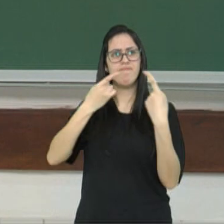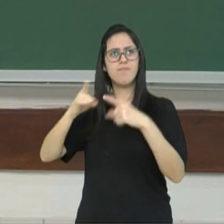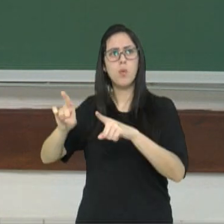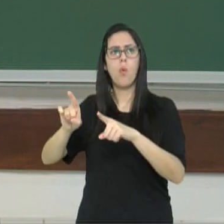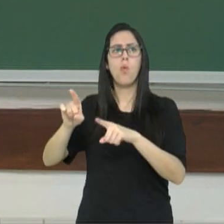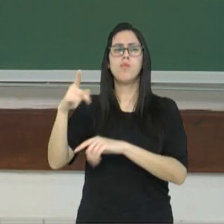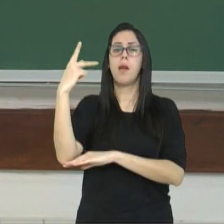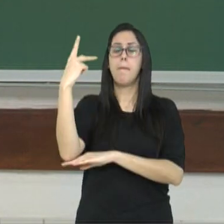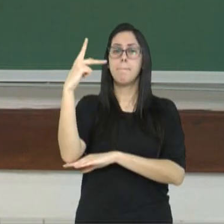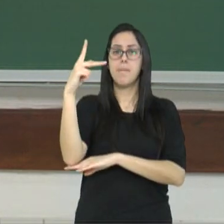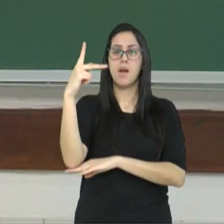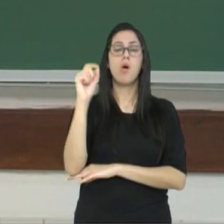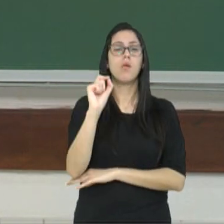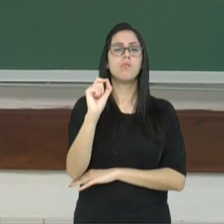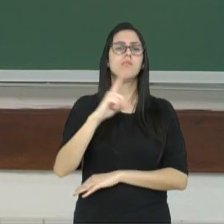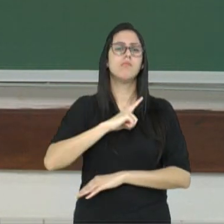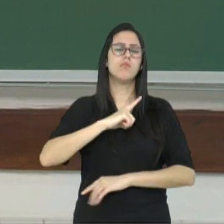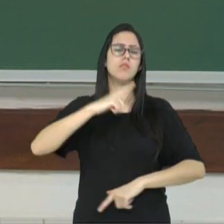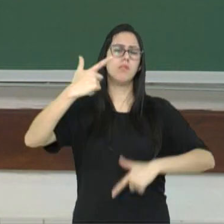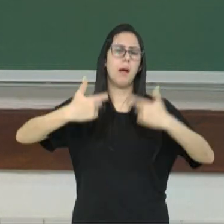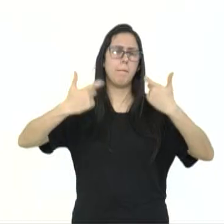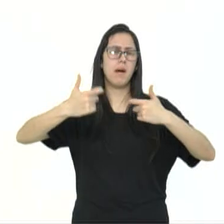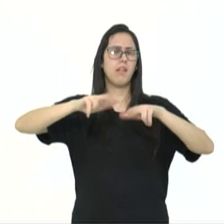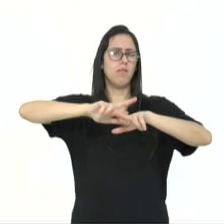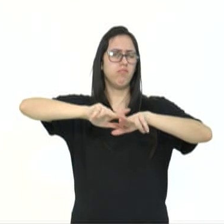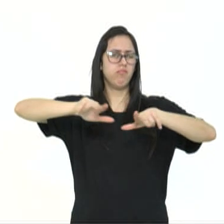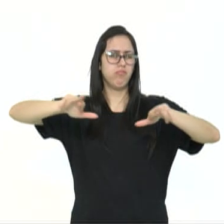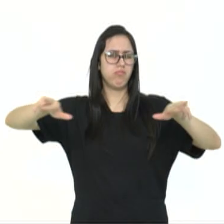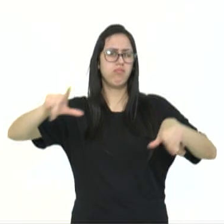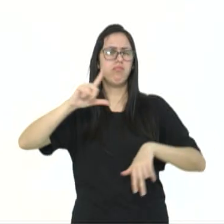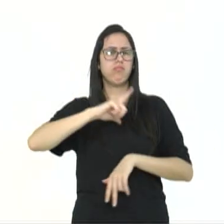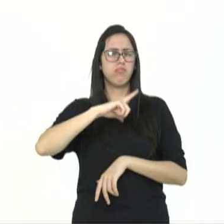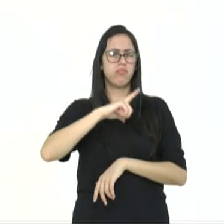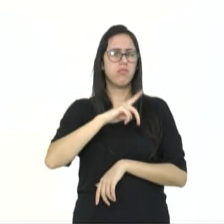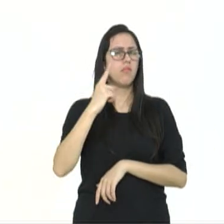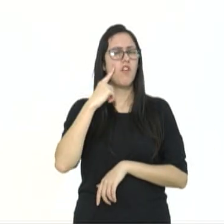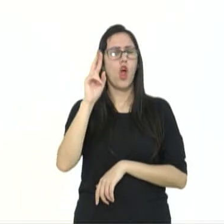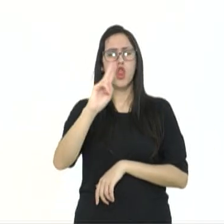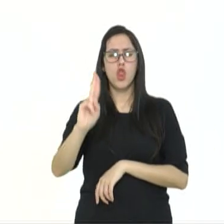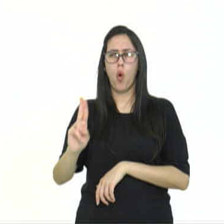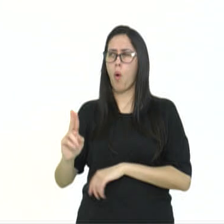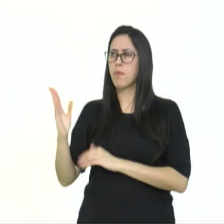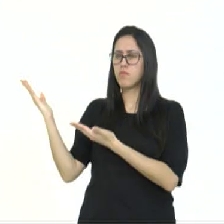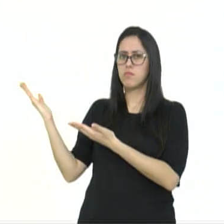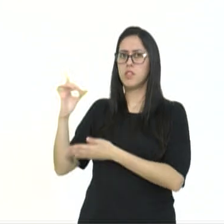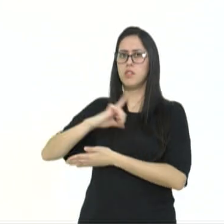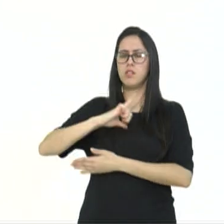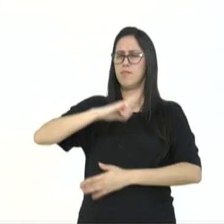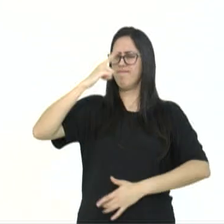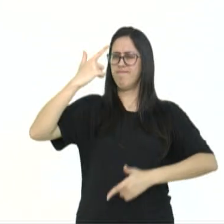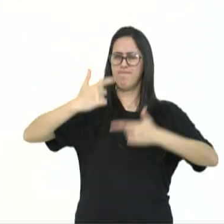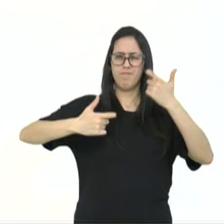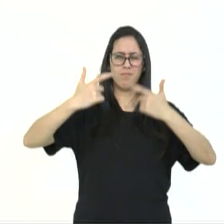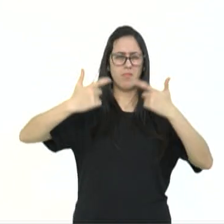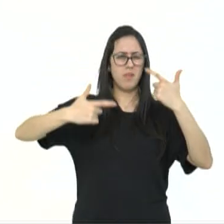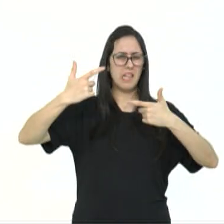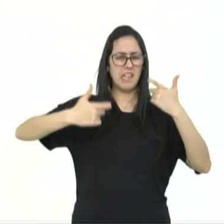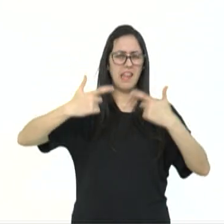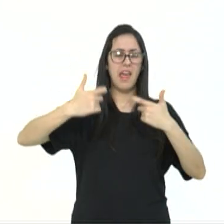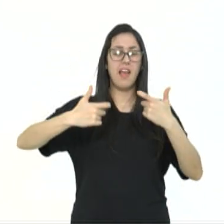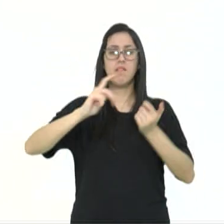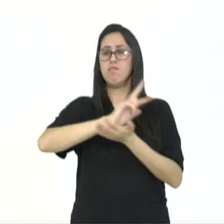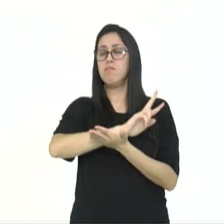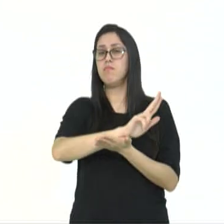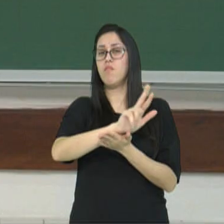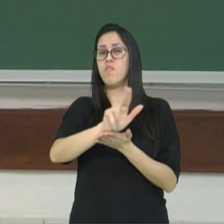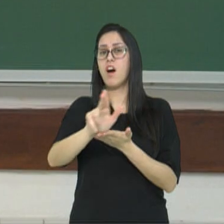como Humaitá, a Batalha de Itororó, Lomas Valentinas, Angostura e Avaí. Todas essas batalhas aí